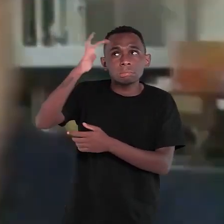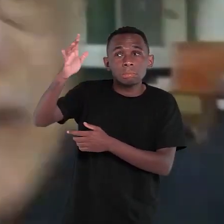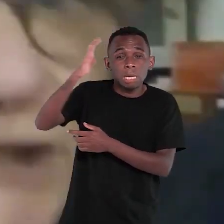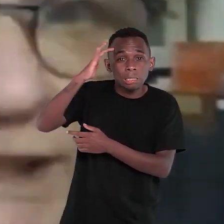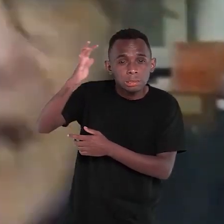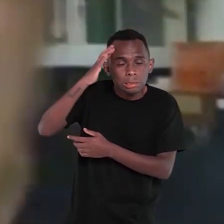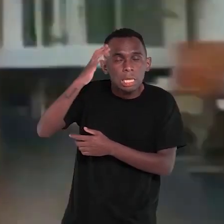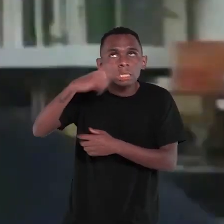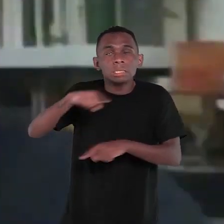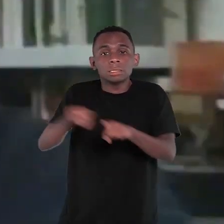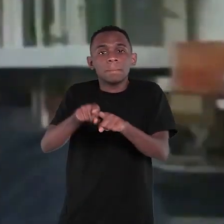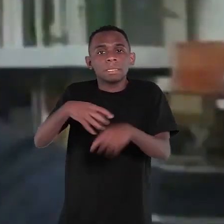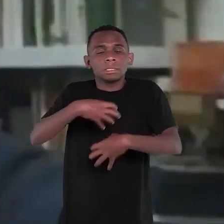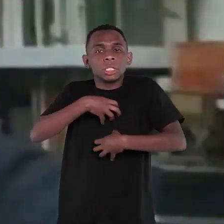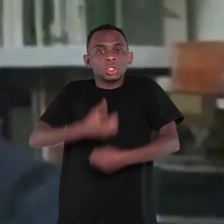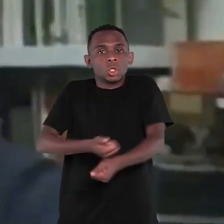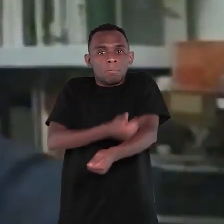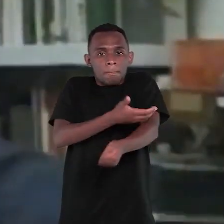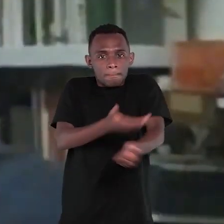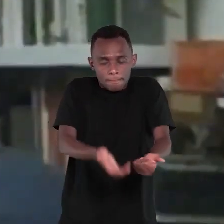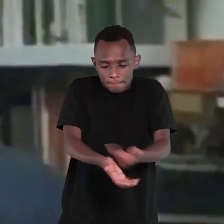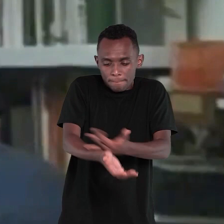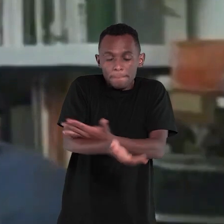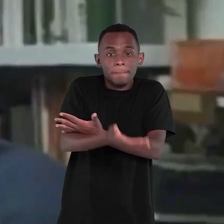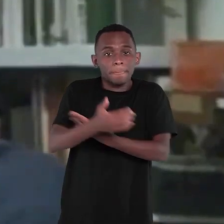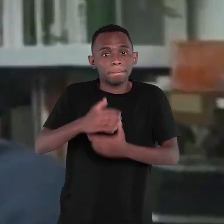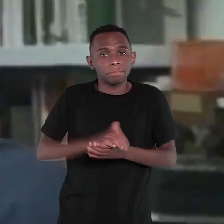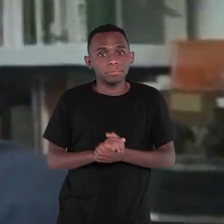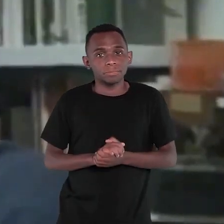de imaginar, de se emocionar, né?